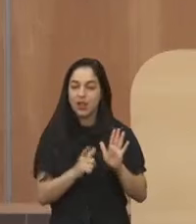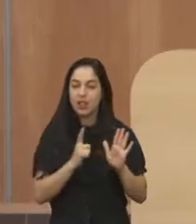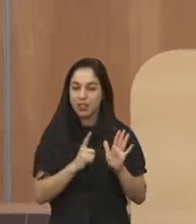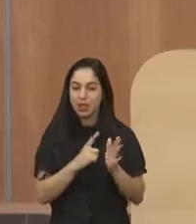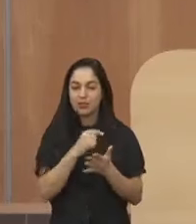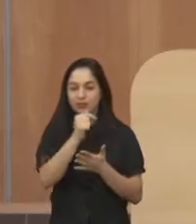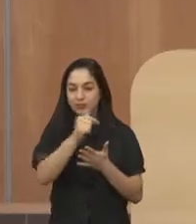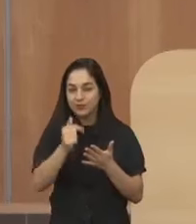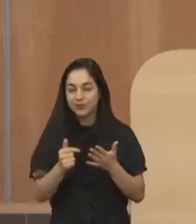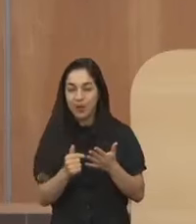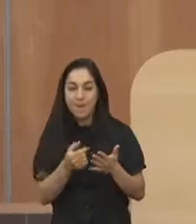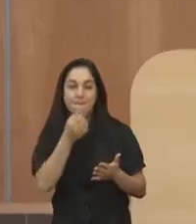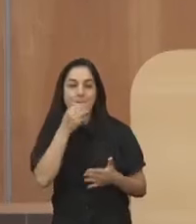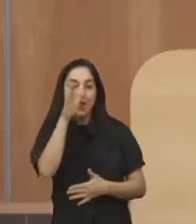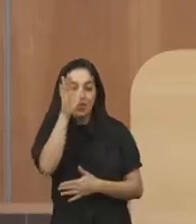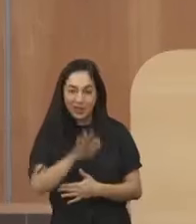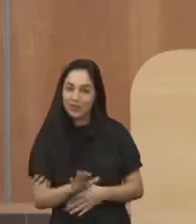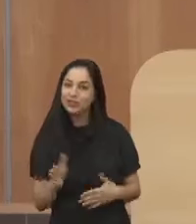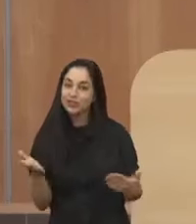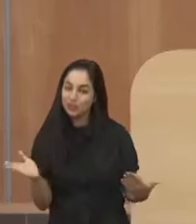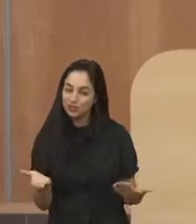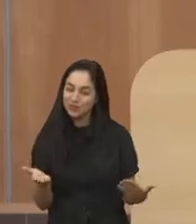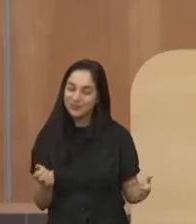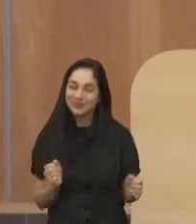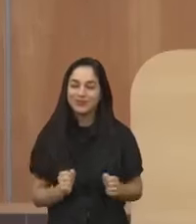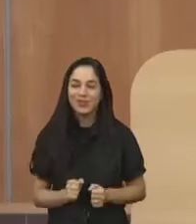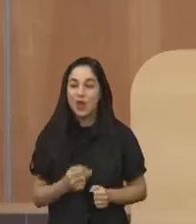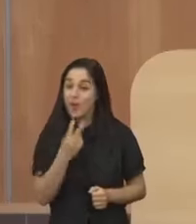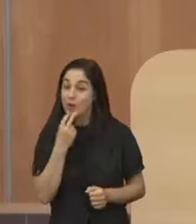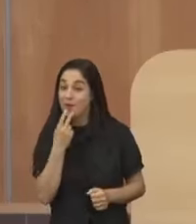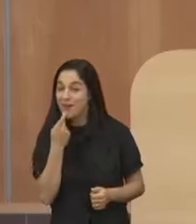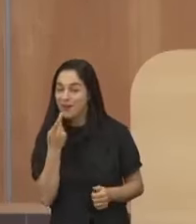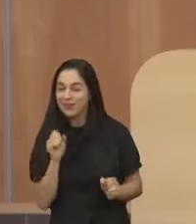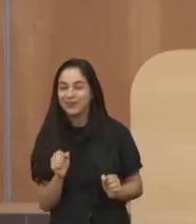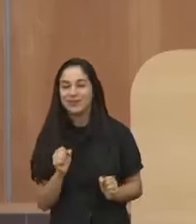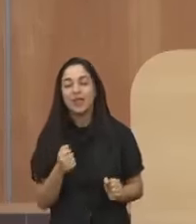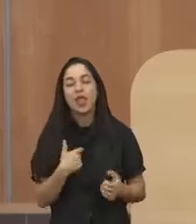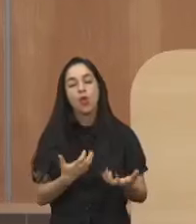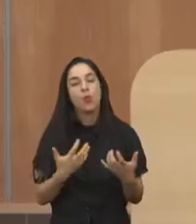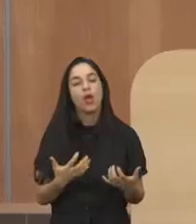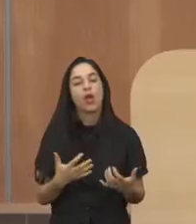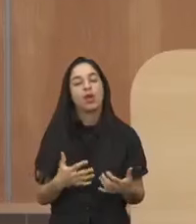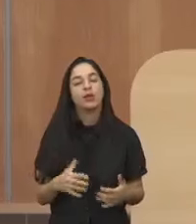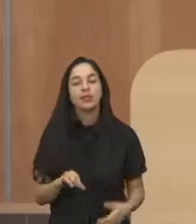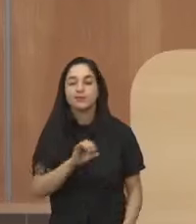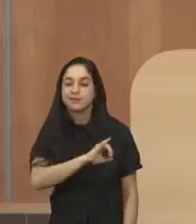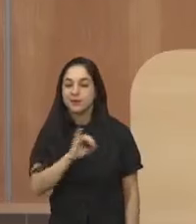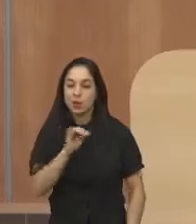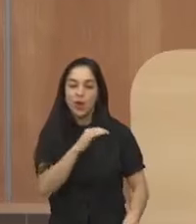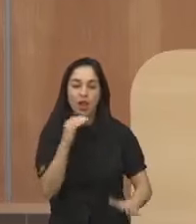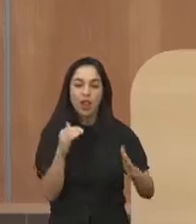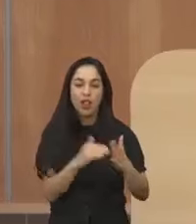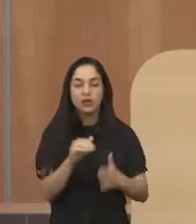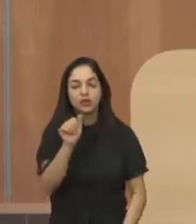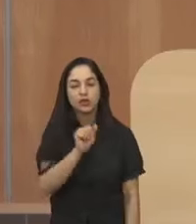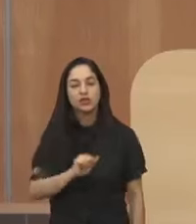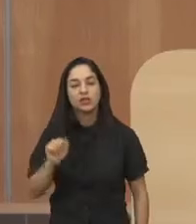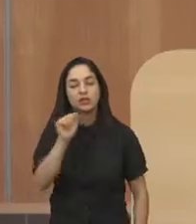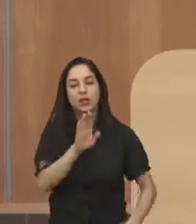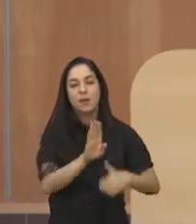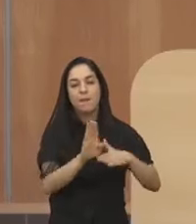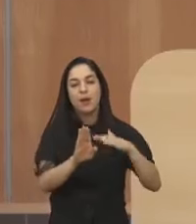Boa tarde já, o Valmir disse. Quero cumprimentar os membros da Associação do Veranejal, seus